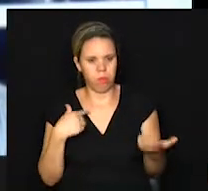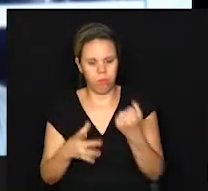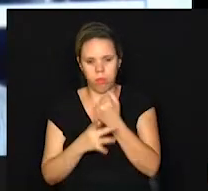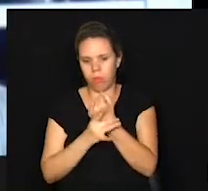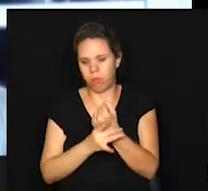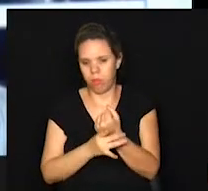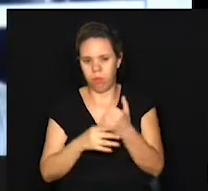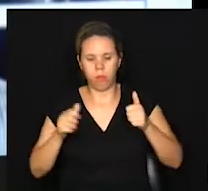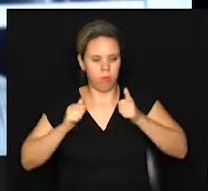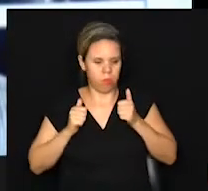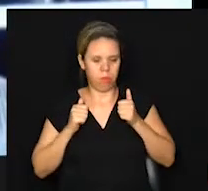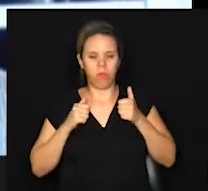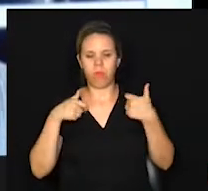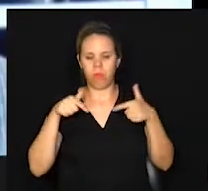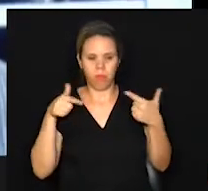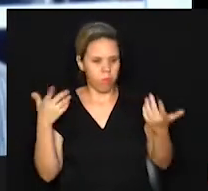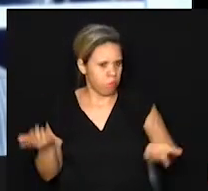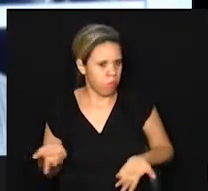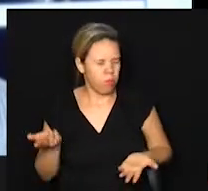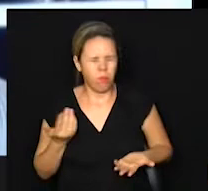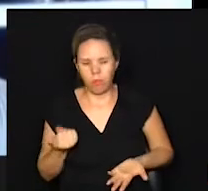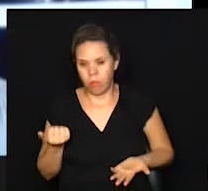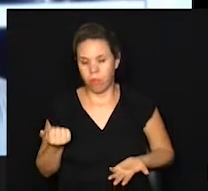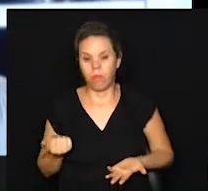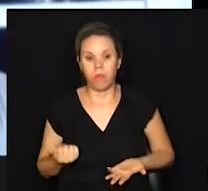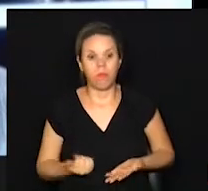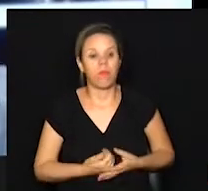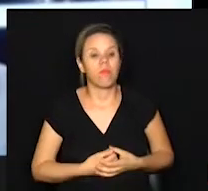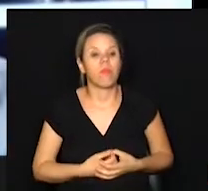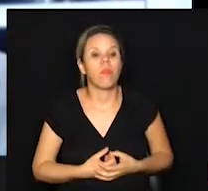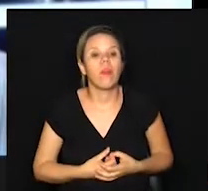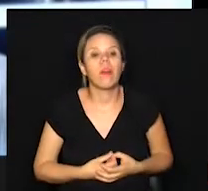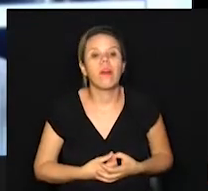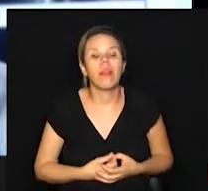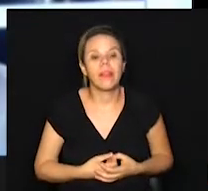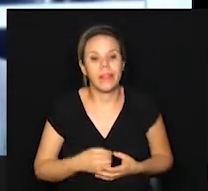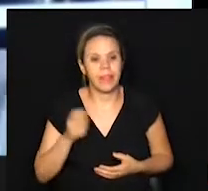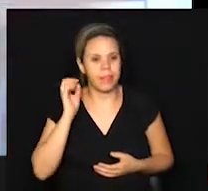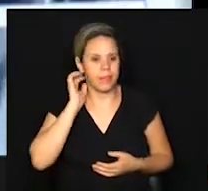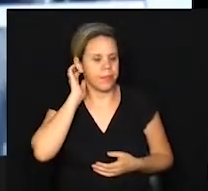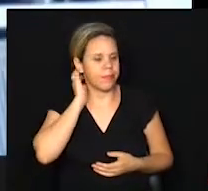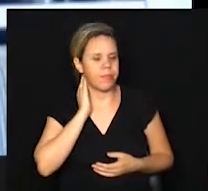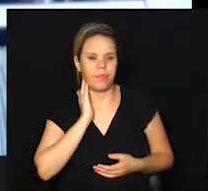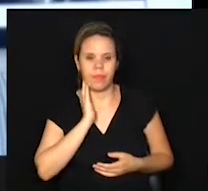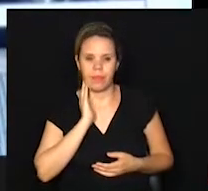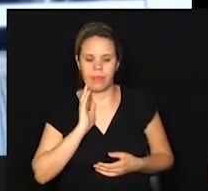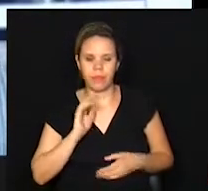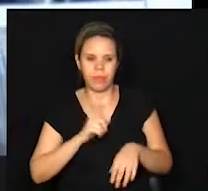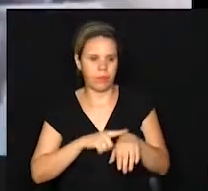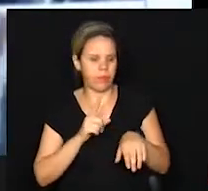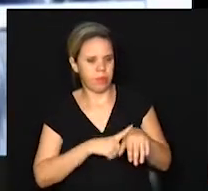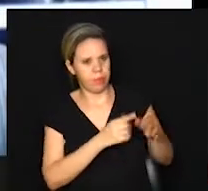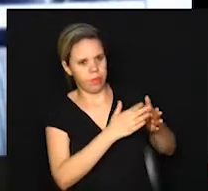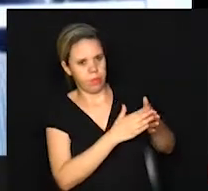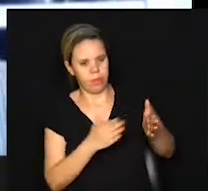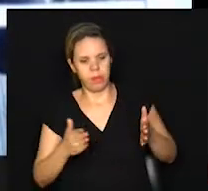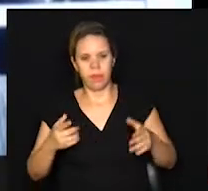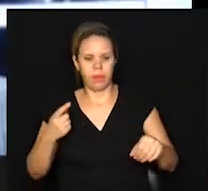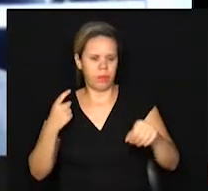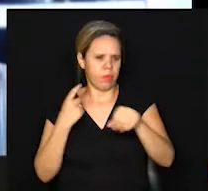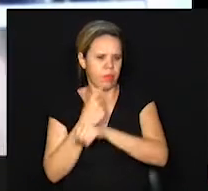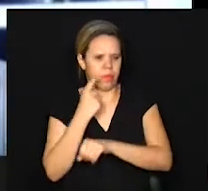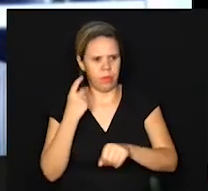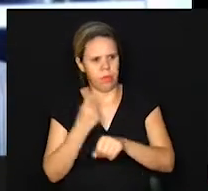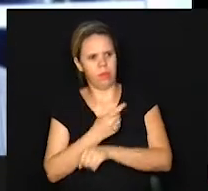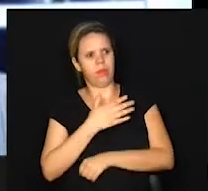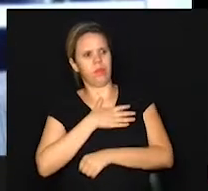seguro-desemprego. Veja, nem sequer o seguro-desemprego, né? E aí, nesse meio tempo, a gente descobre,